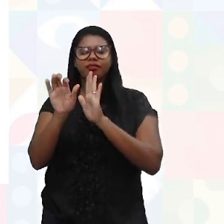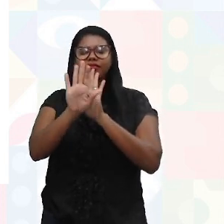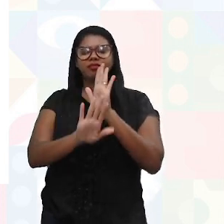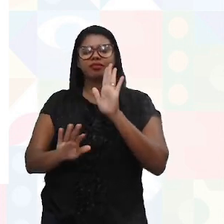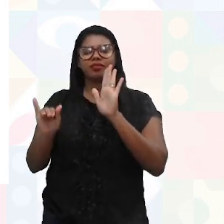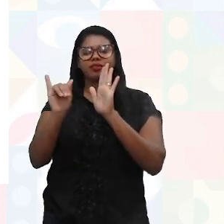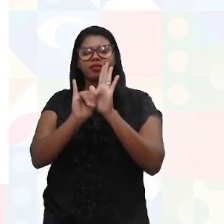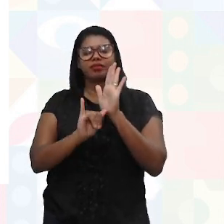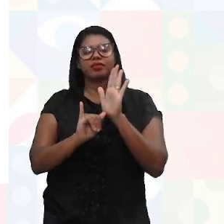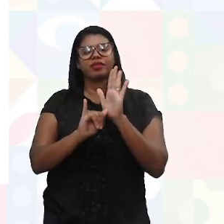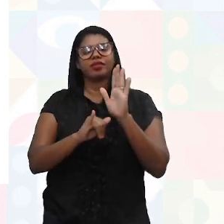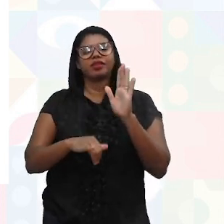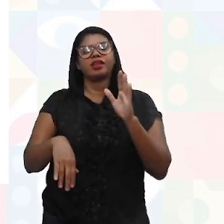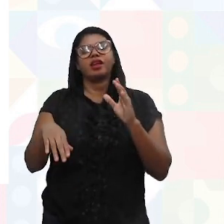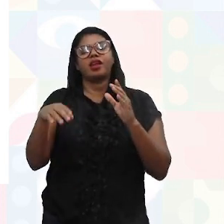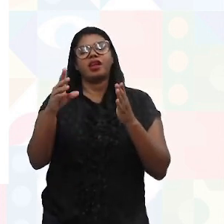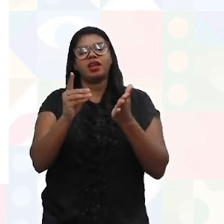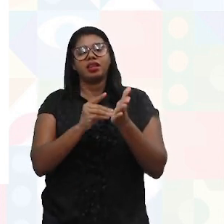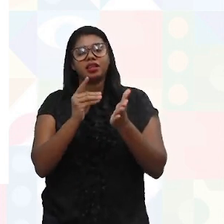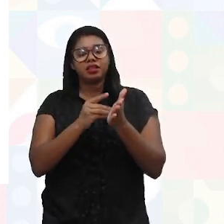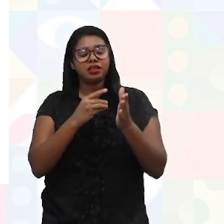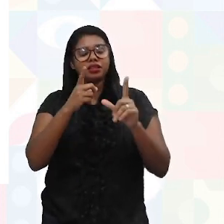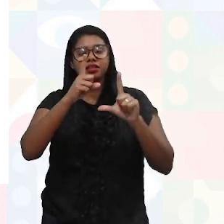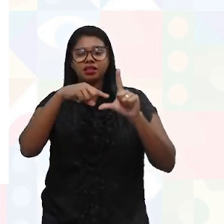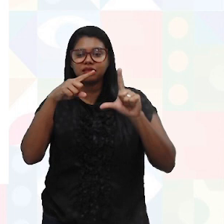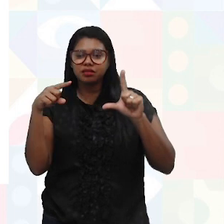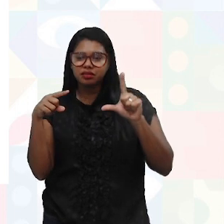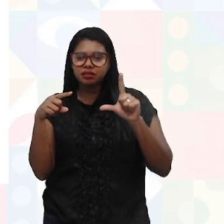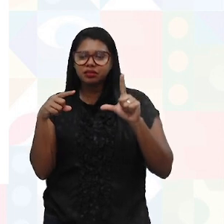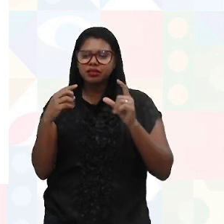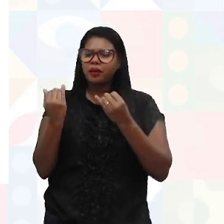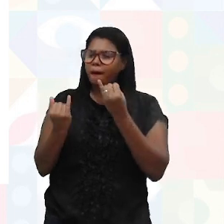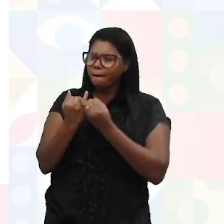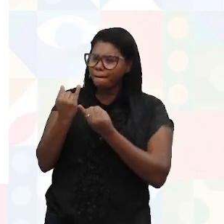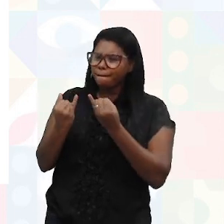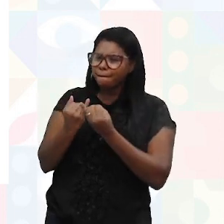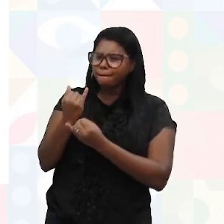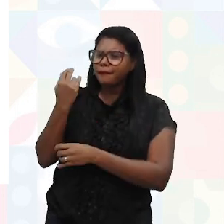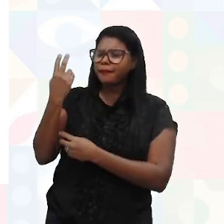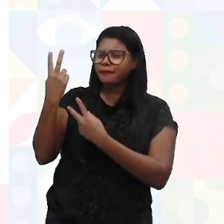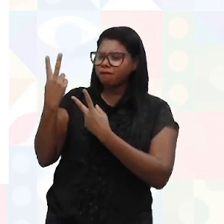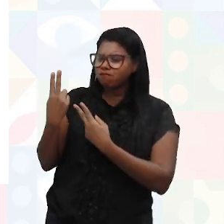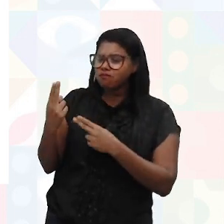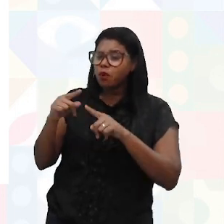e design gráfico, porque muitas vezes parece que são áreas distintas, né? Mas na